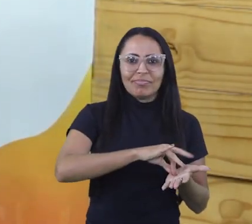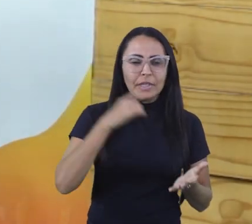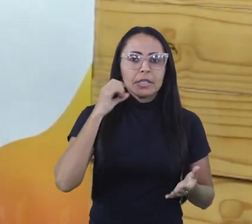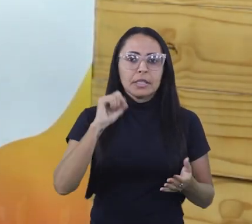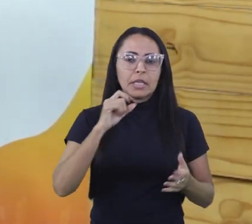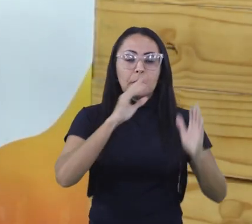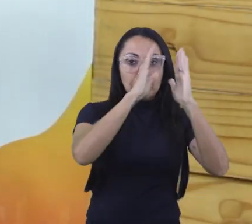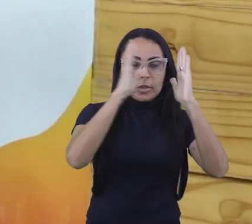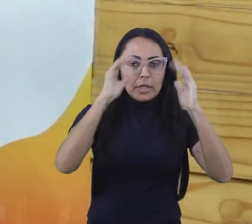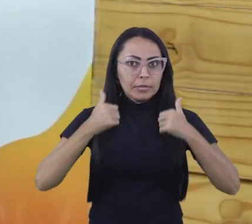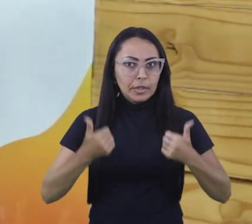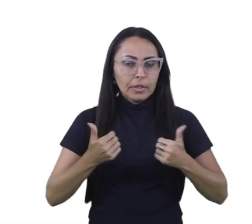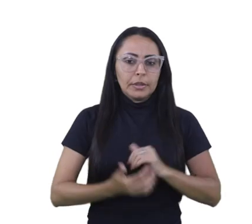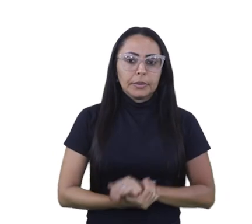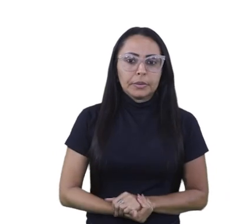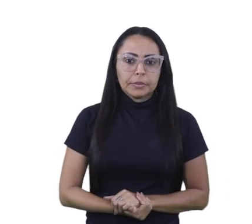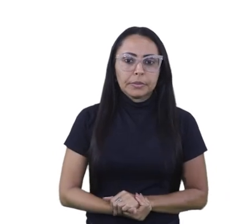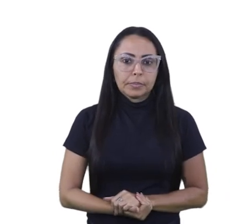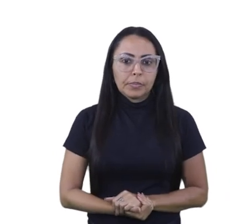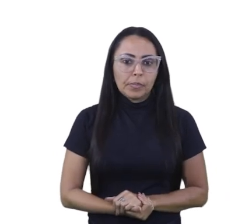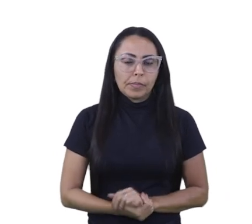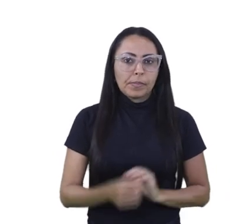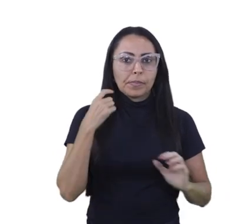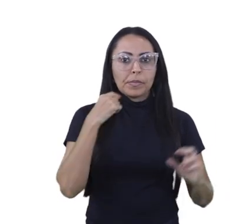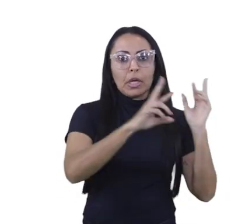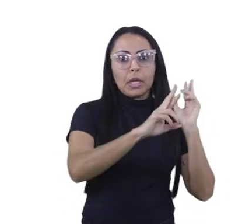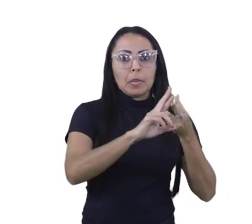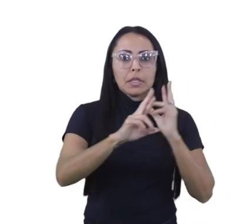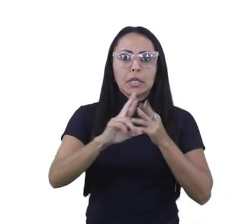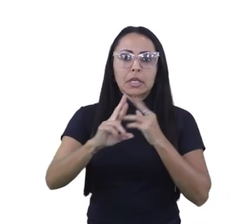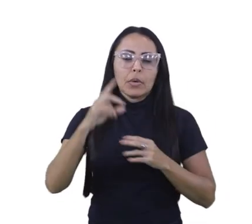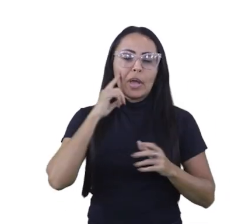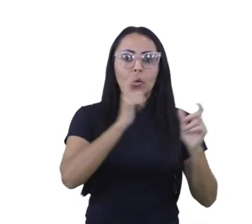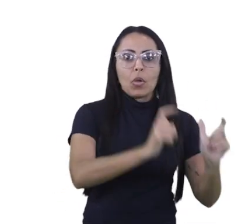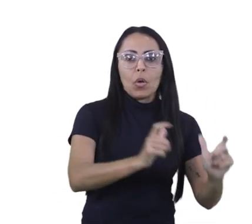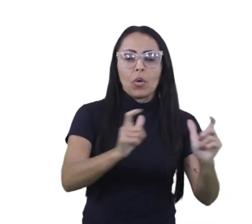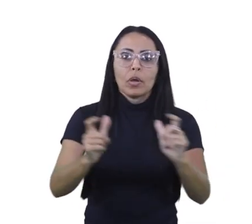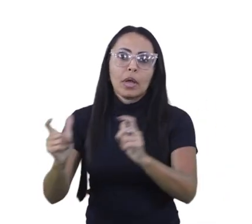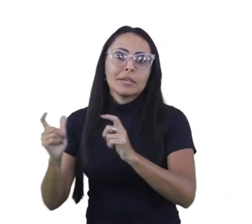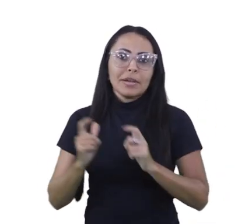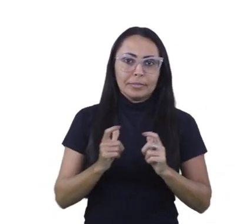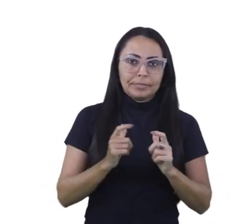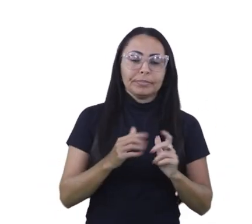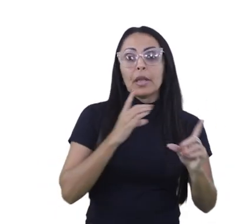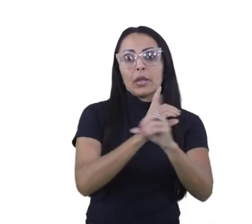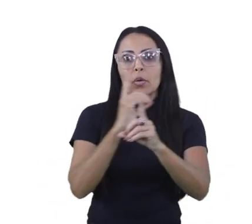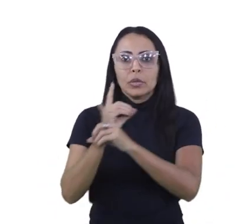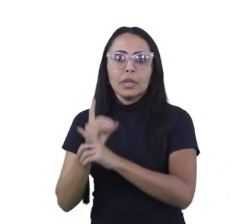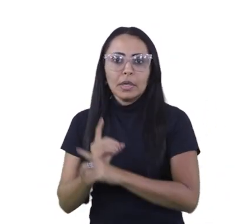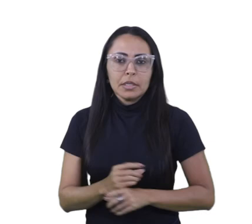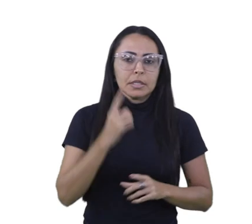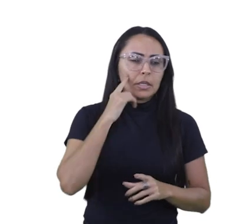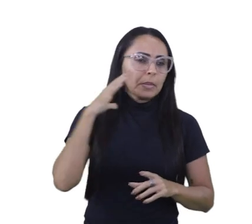da biblioteca, tá certo? Então, uma representação temática, ela visa localizar, né, encontrar de forma fácil e